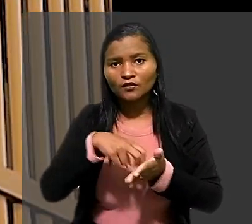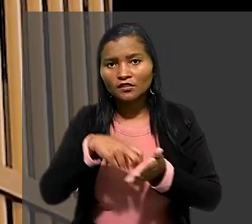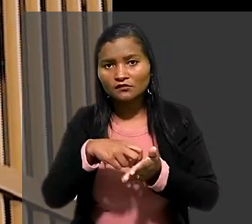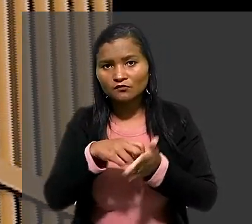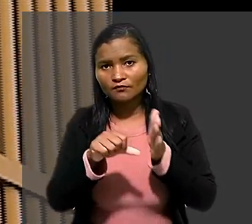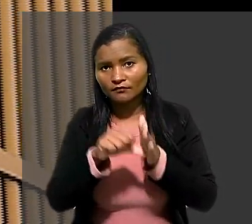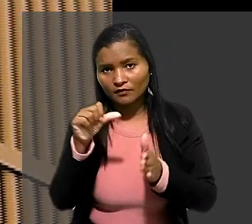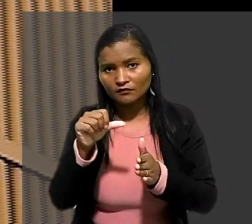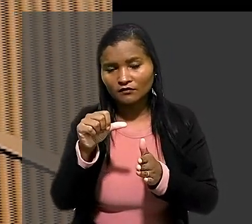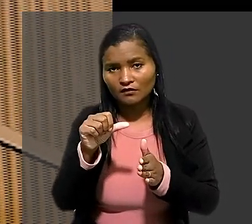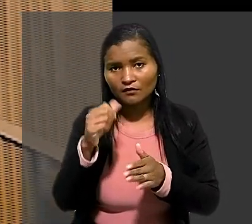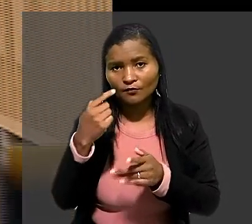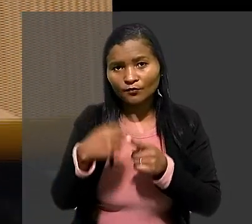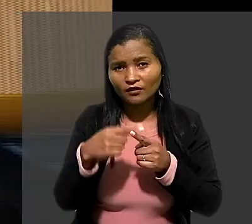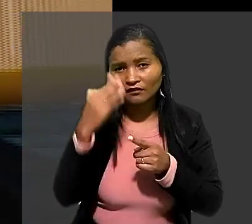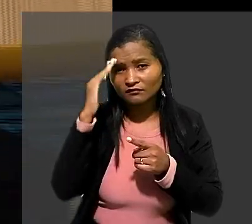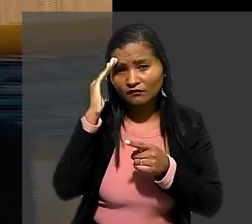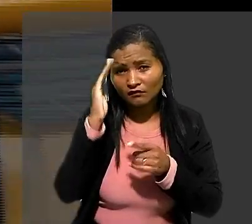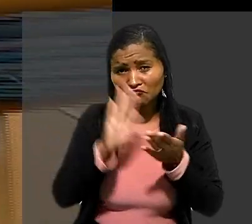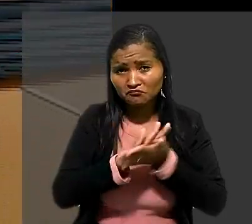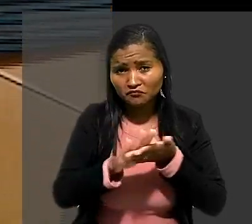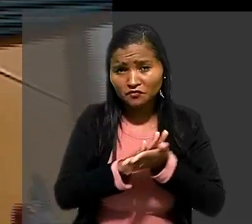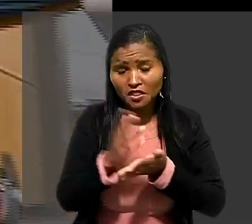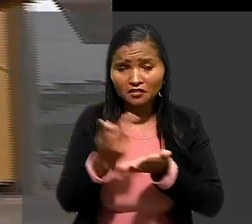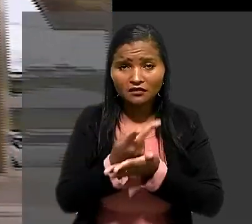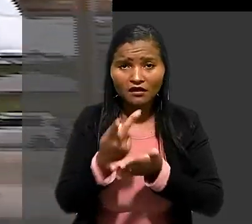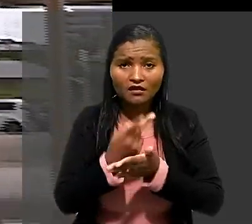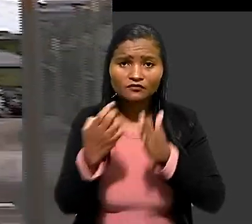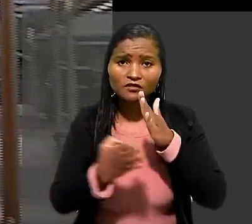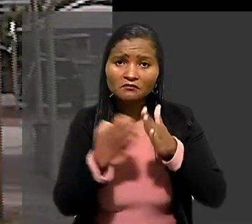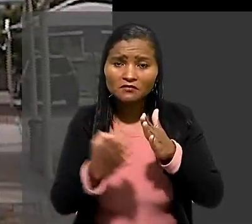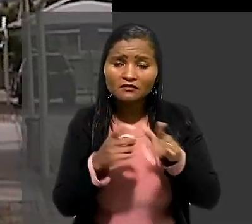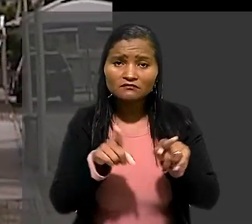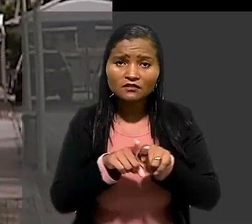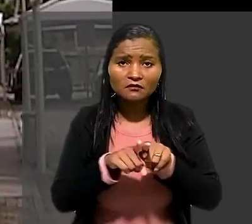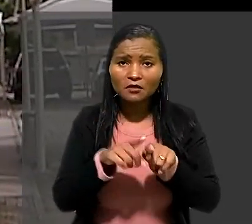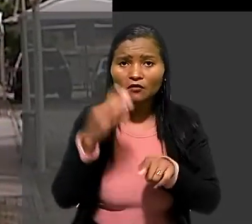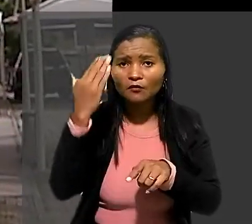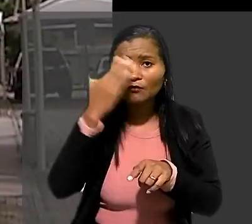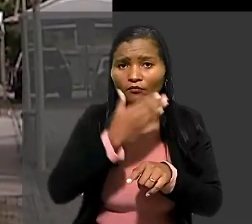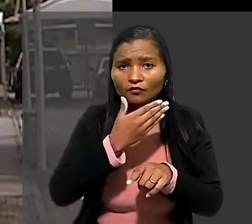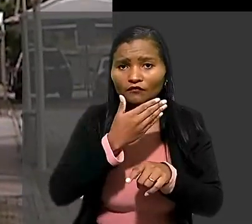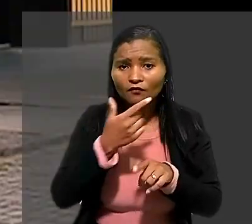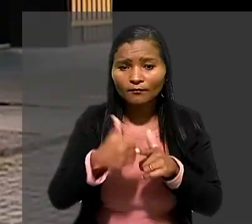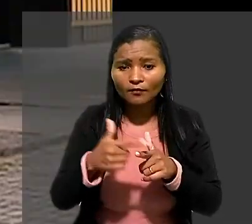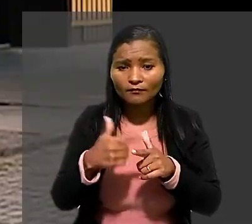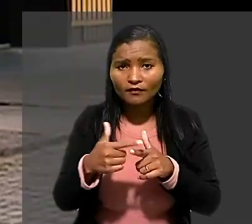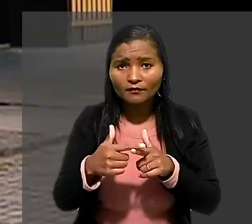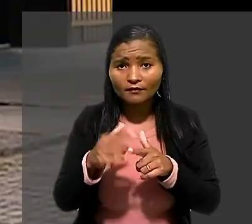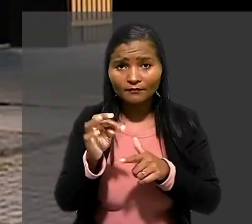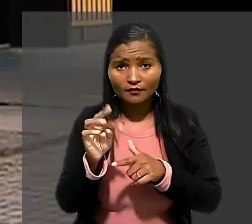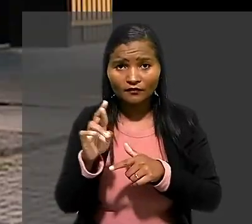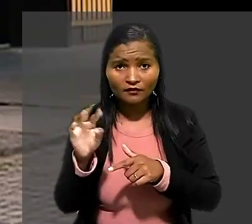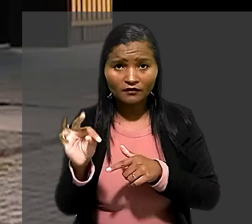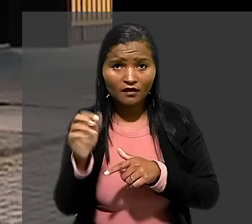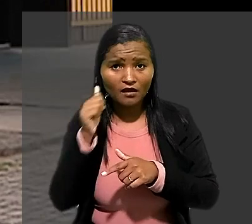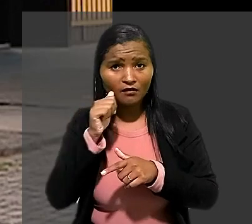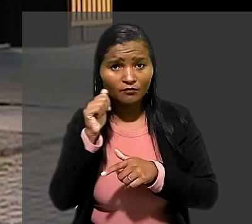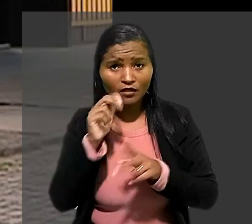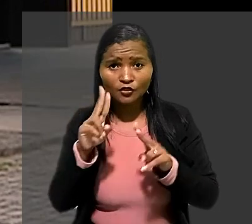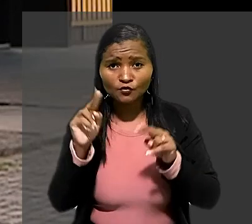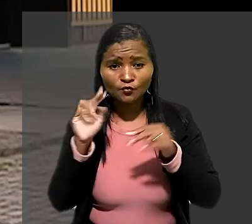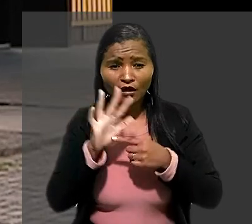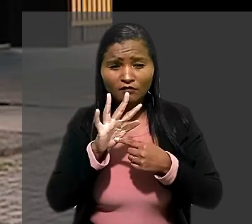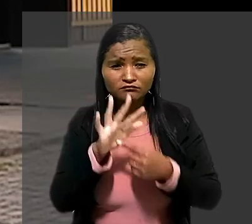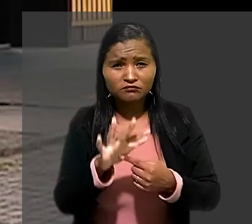em primeiro grau, por entender que não houve ato ilícito da empresa nem comprovação de dano. Para o TRT, a trabalhadora nunca